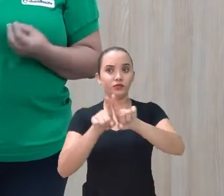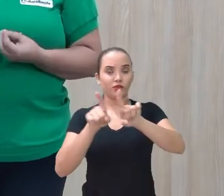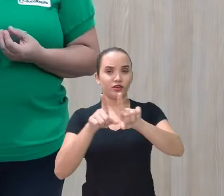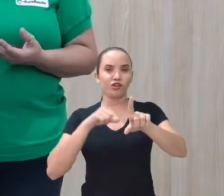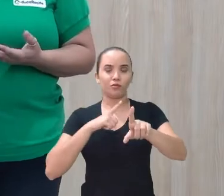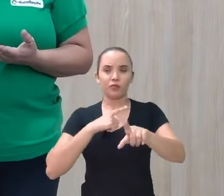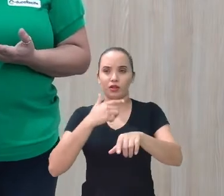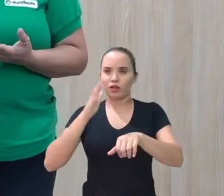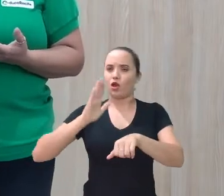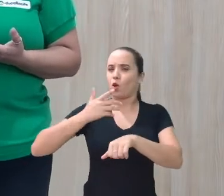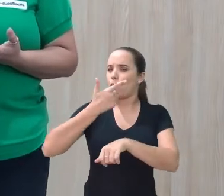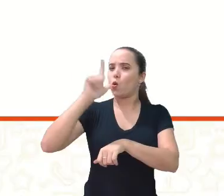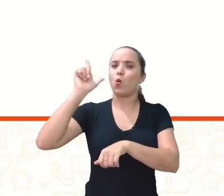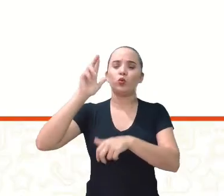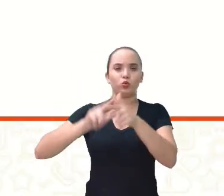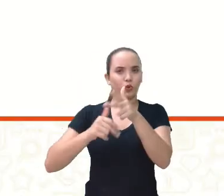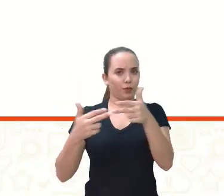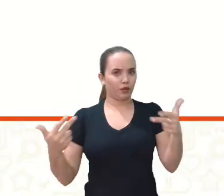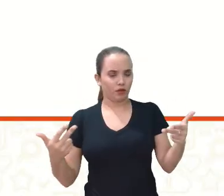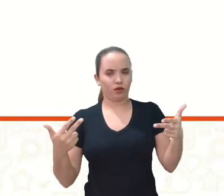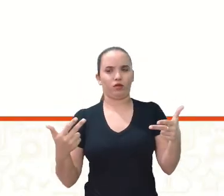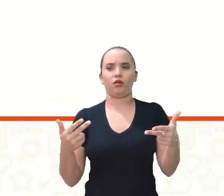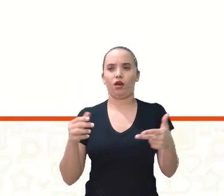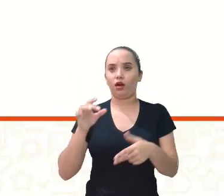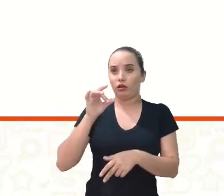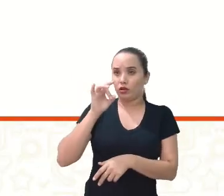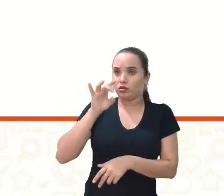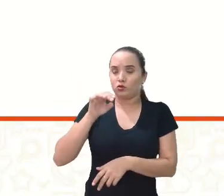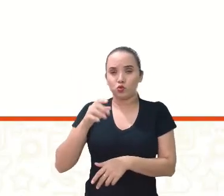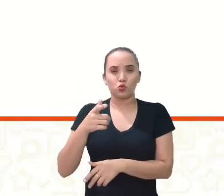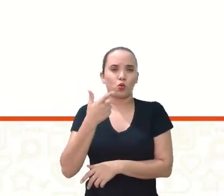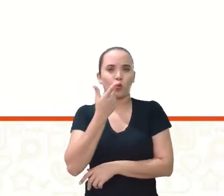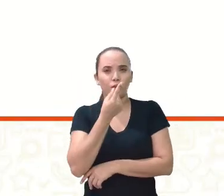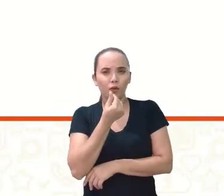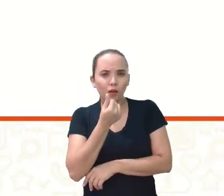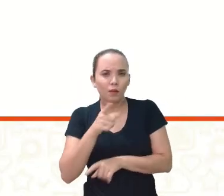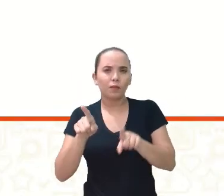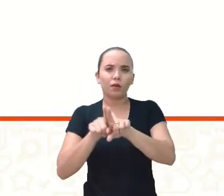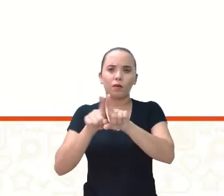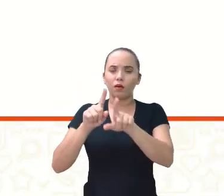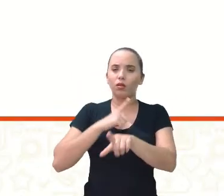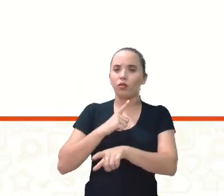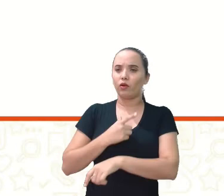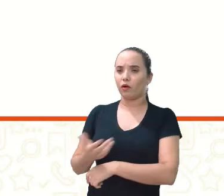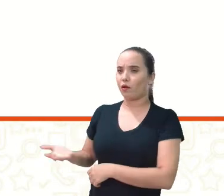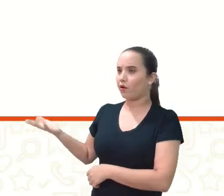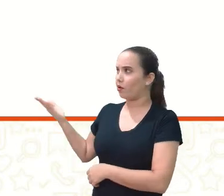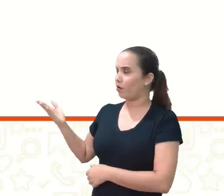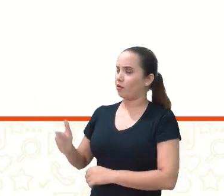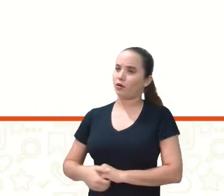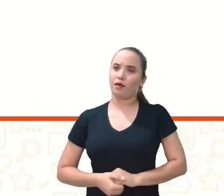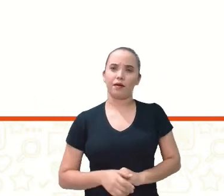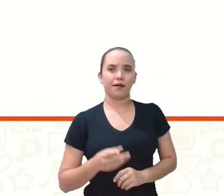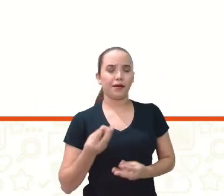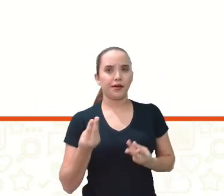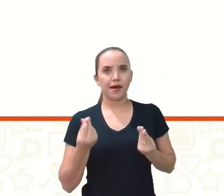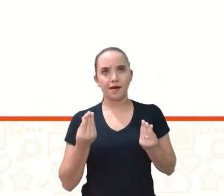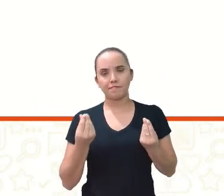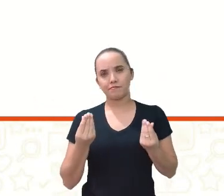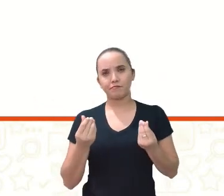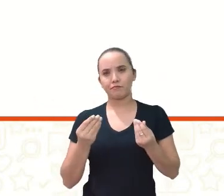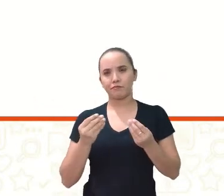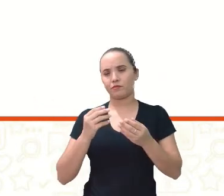também mais materiais, não só no lápis, aqui tem uma espécie de